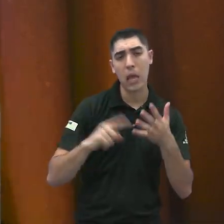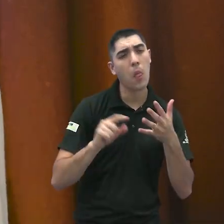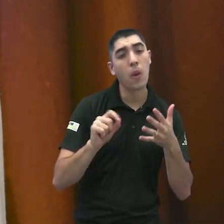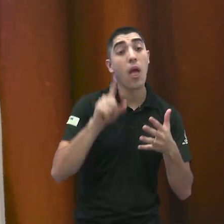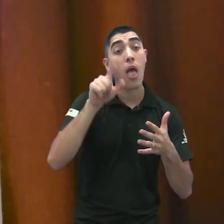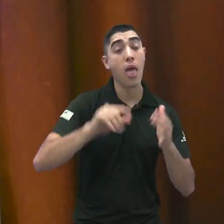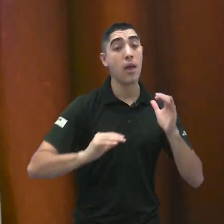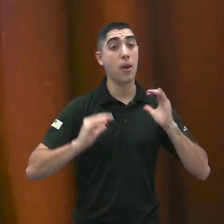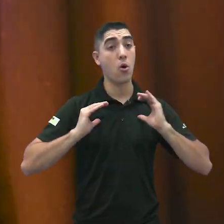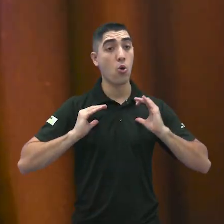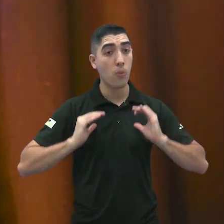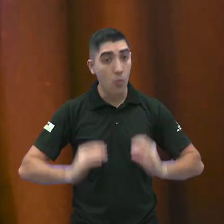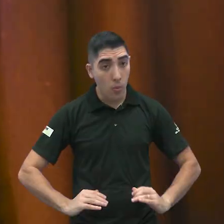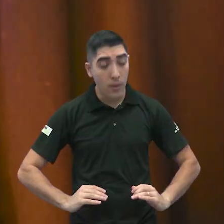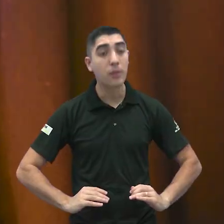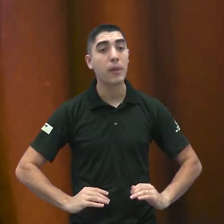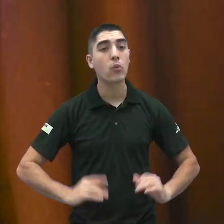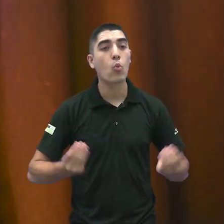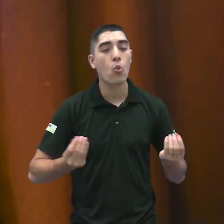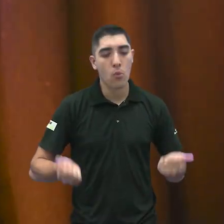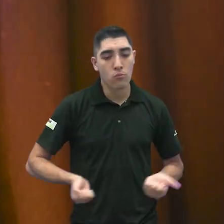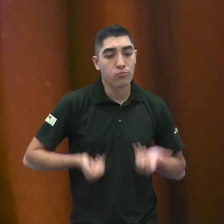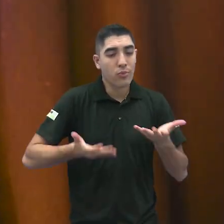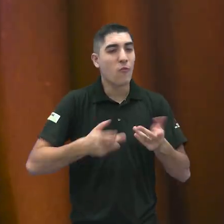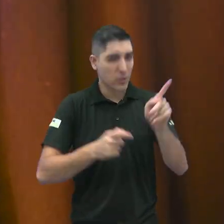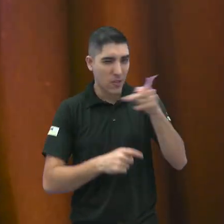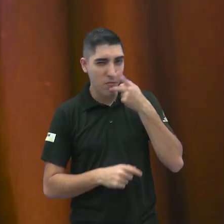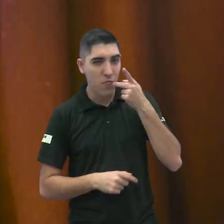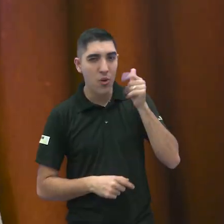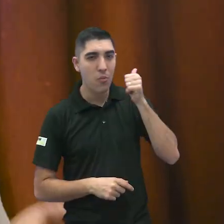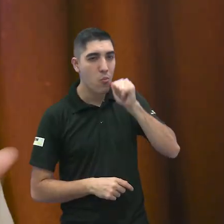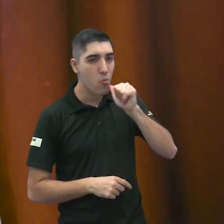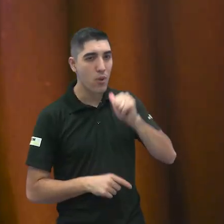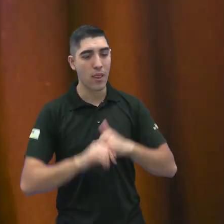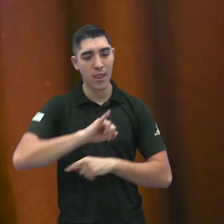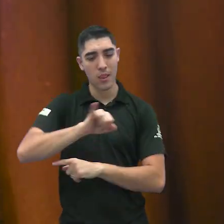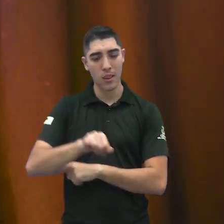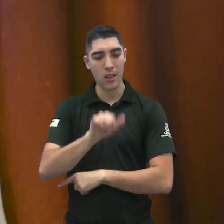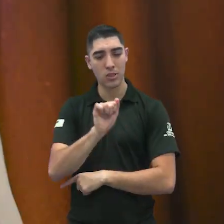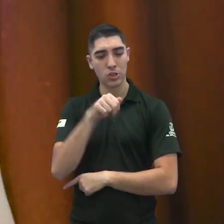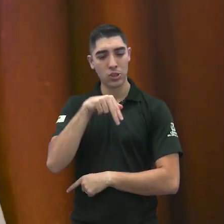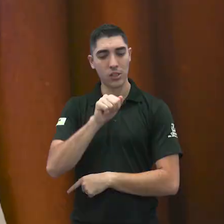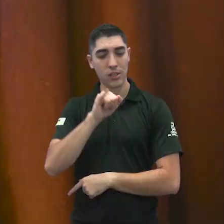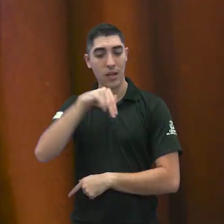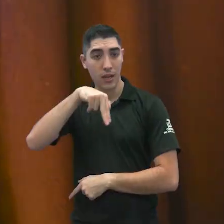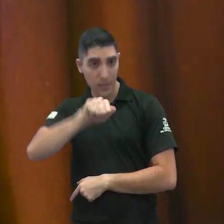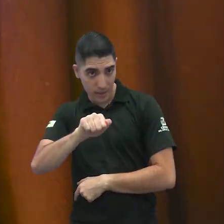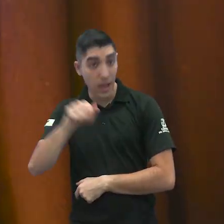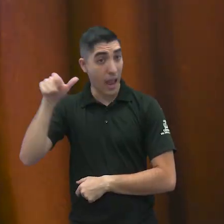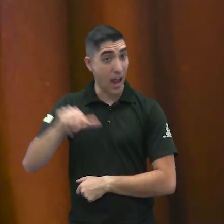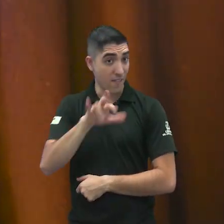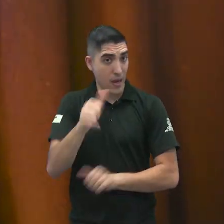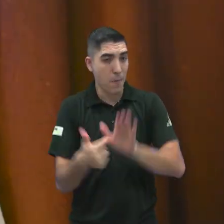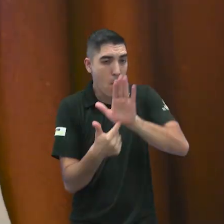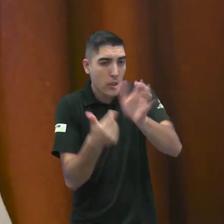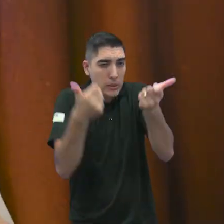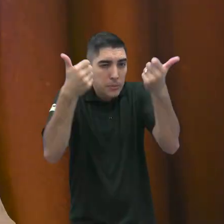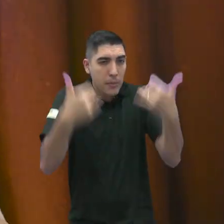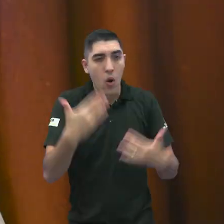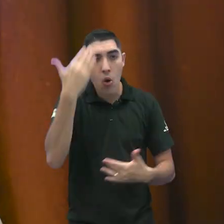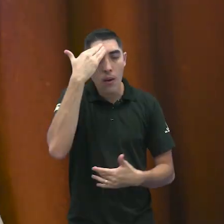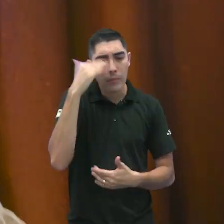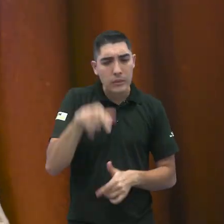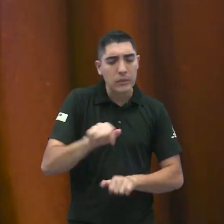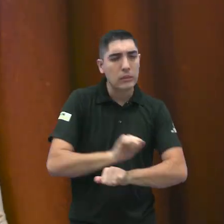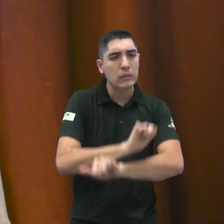expressão corporal. Você vai falar com a Janaína, que você me contou, a Janaína vai trazer um pouquinho de como que isso funciona na prática e como